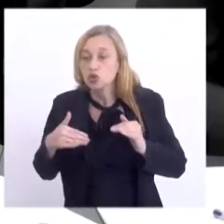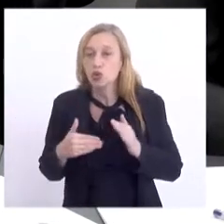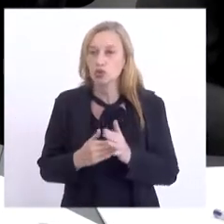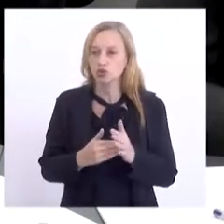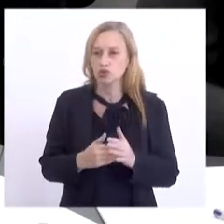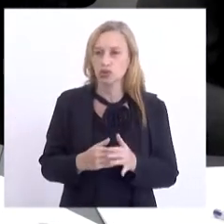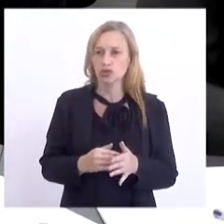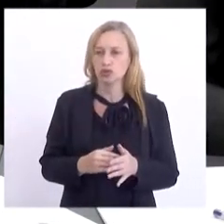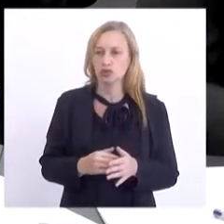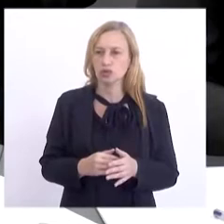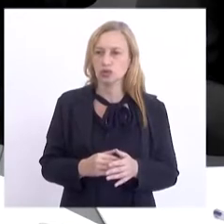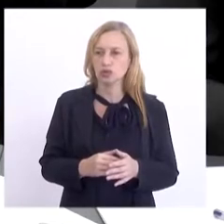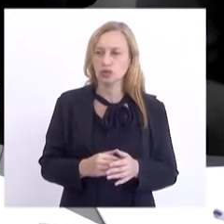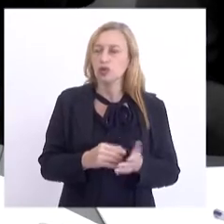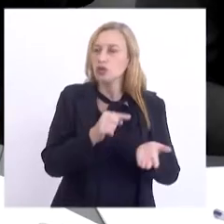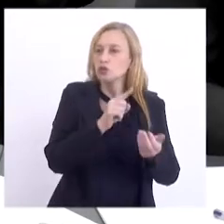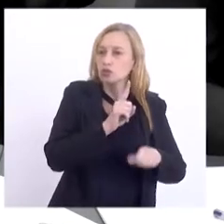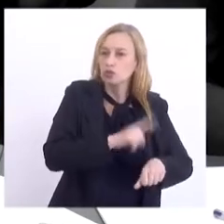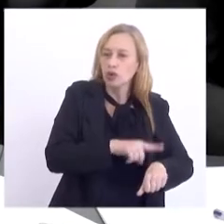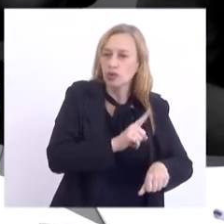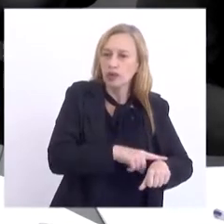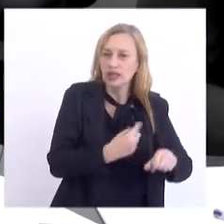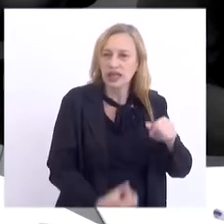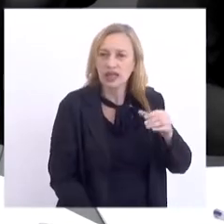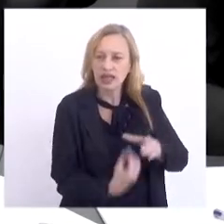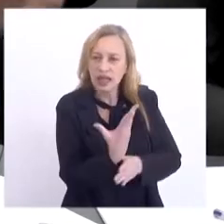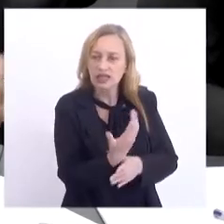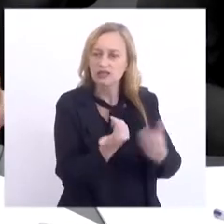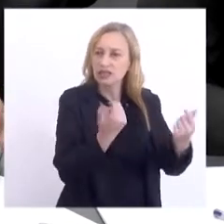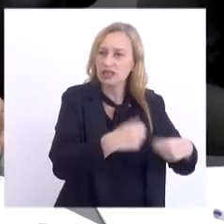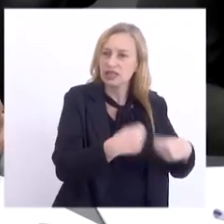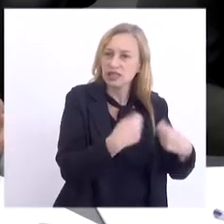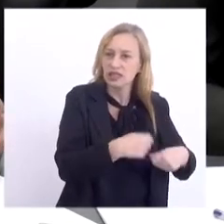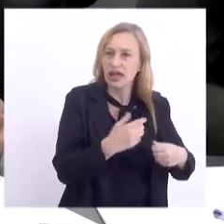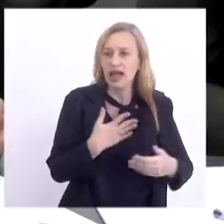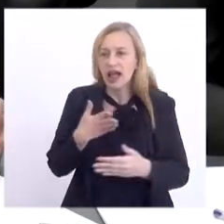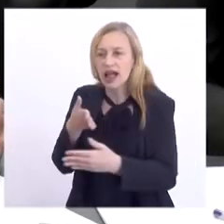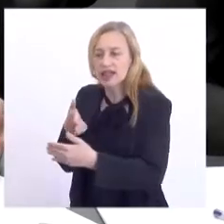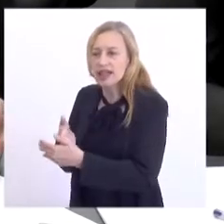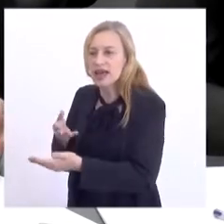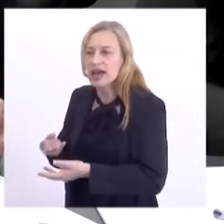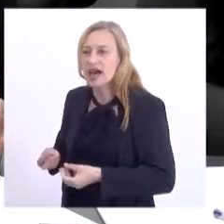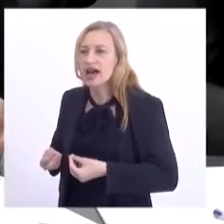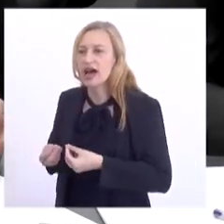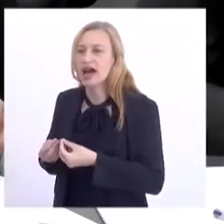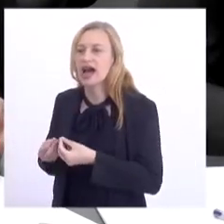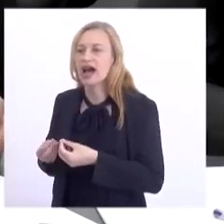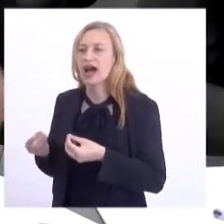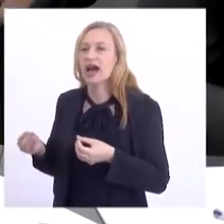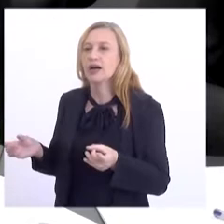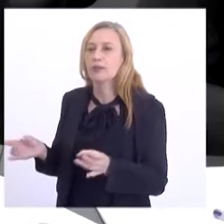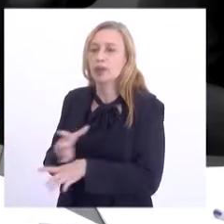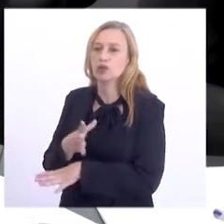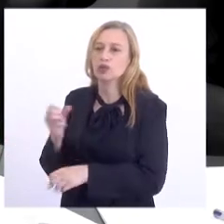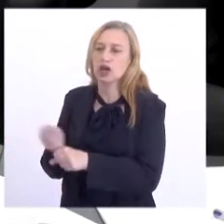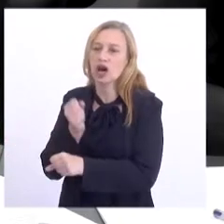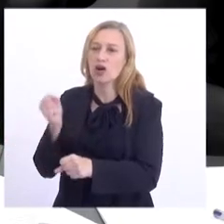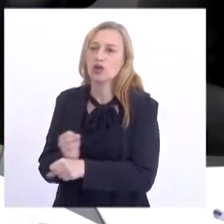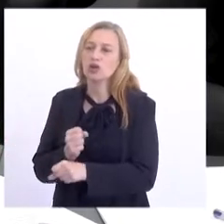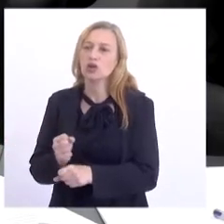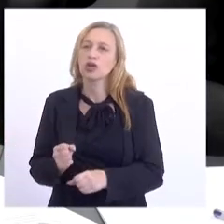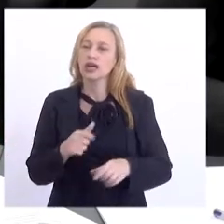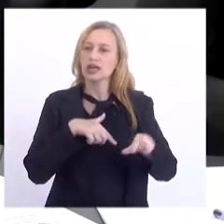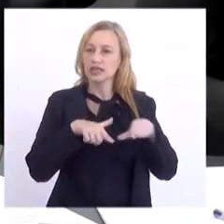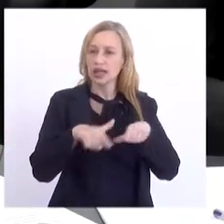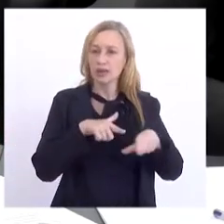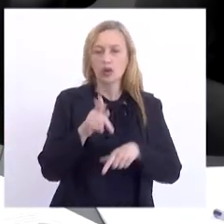ciclo desde o momento da geração da Necessidade até a entrega da obra com isso esse